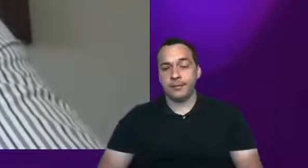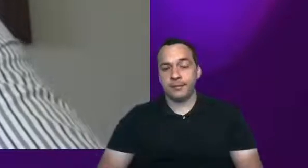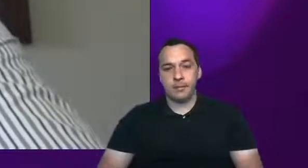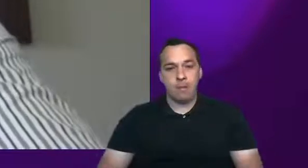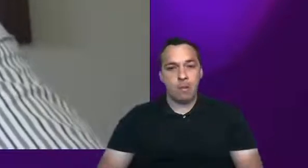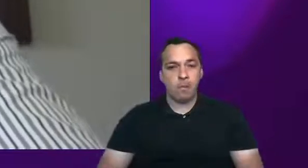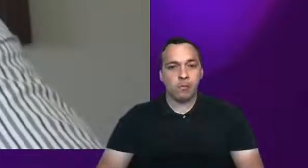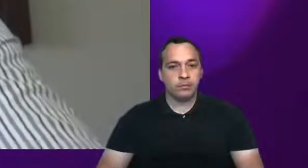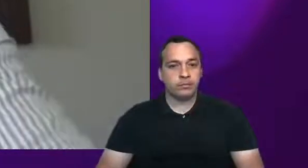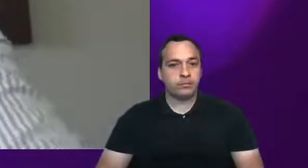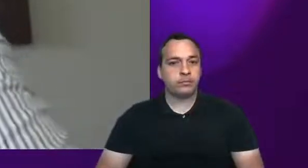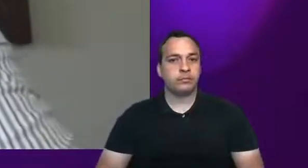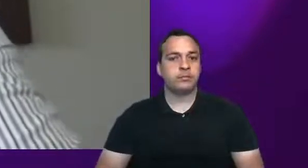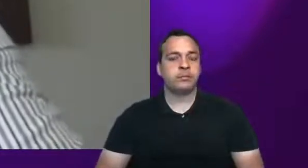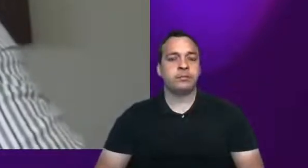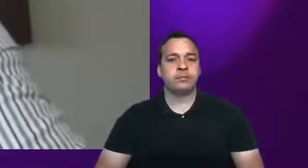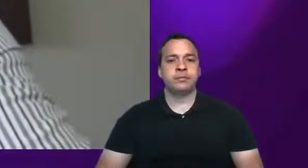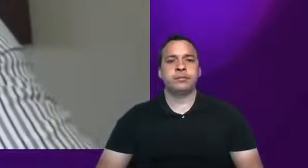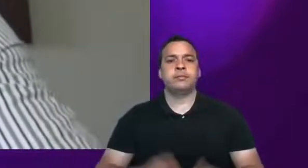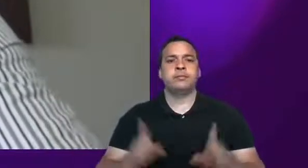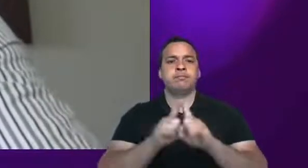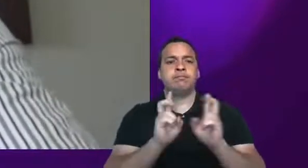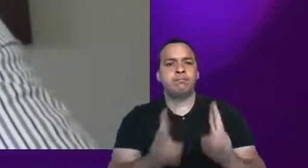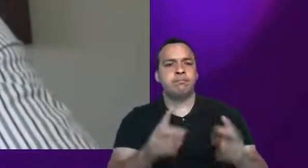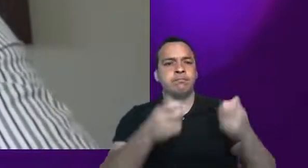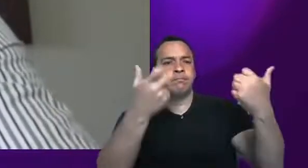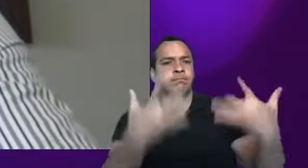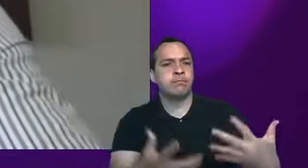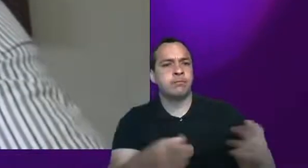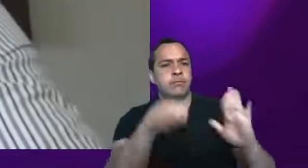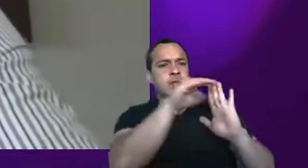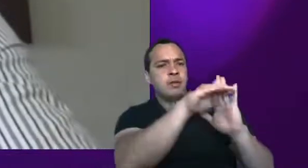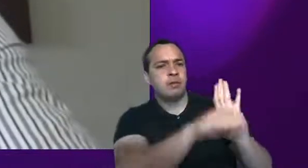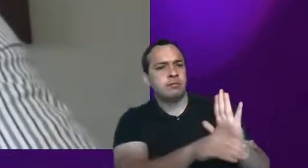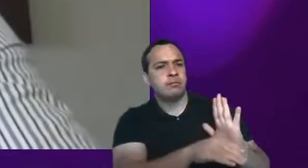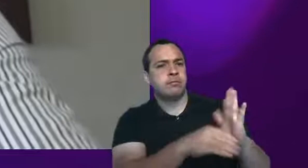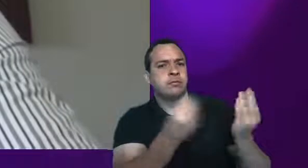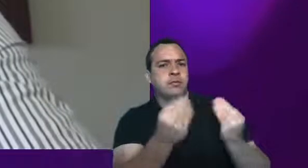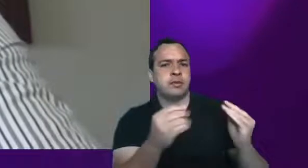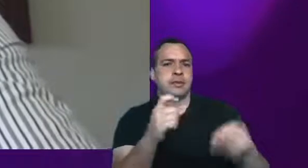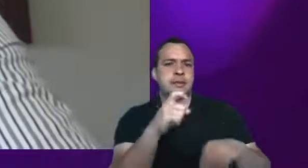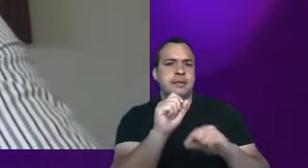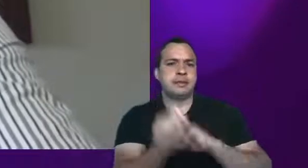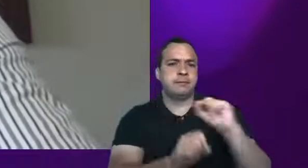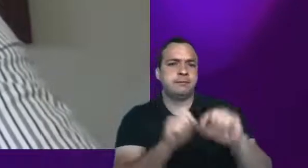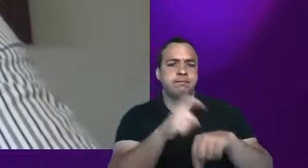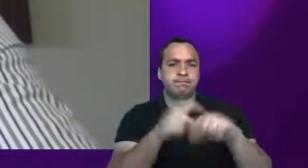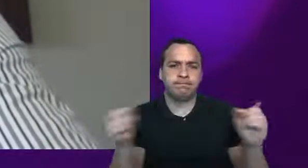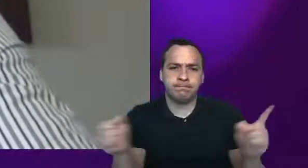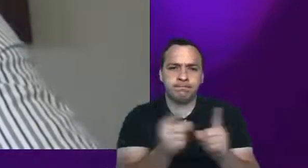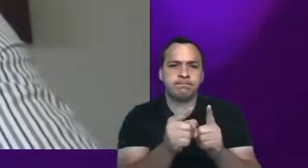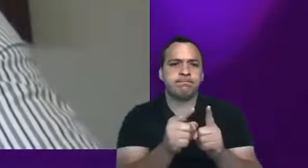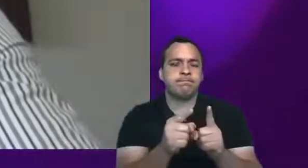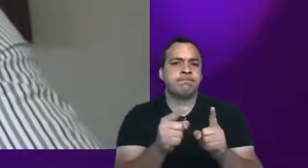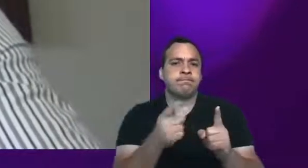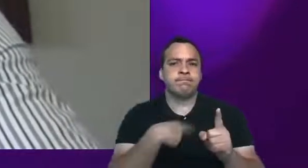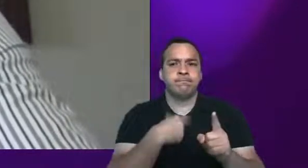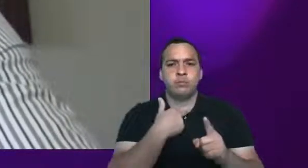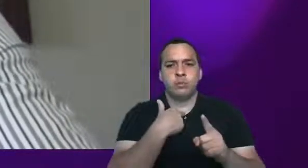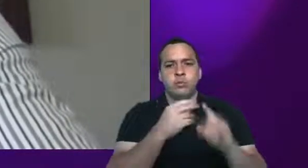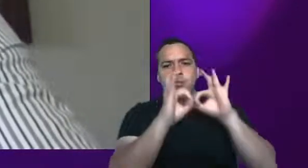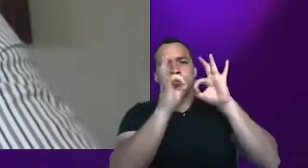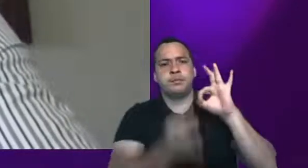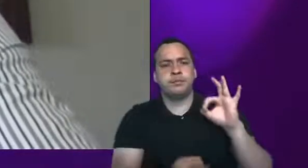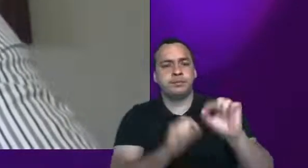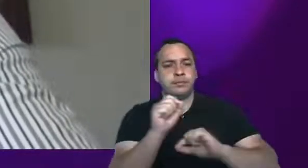dando seguimento aqui ao nosso cronograma, a gente está com um pouquinho de horário aqui apertado. Eu gostaria